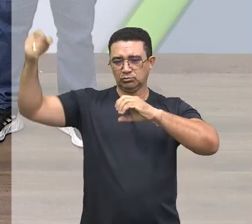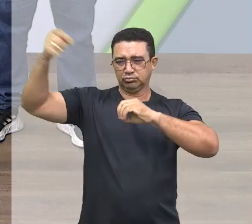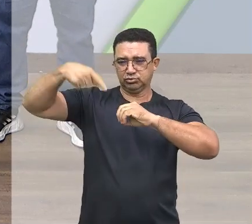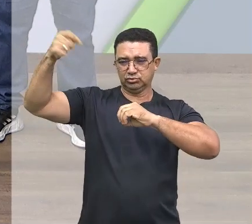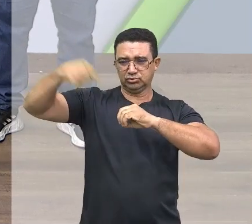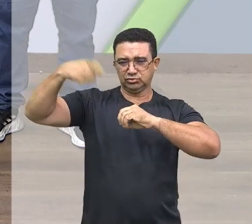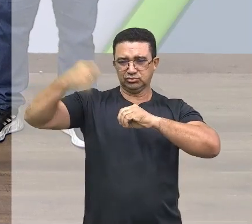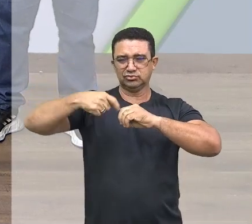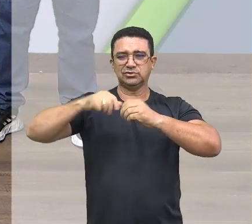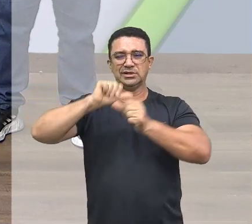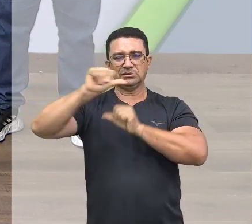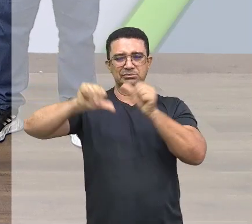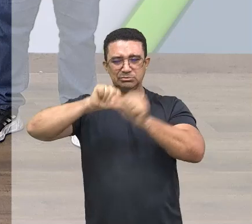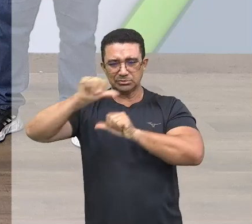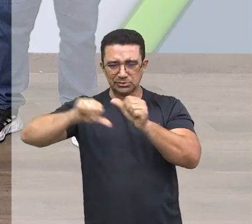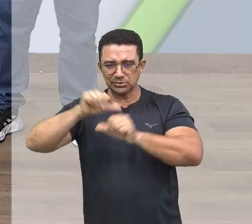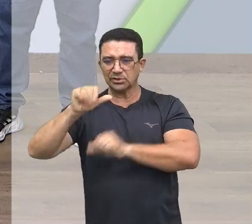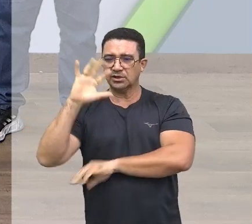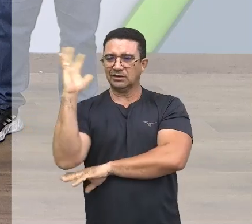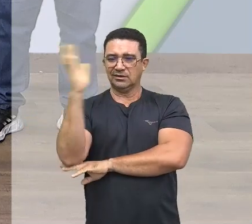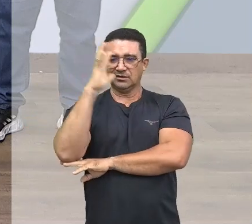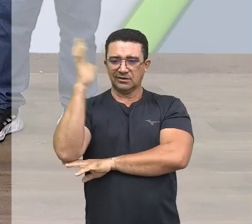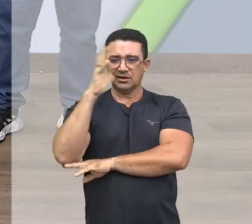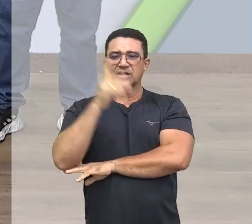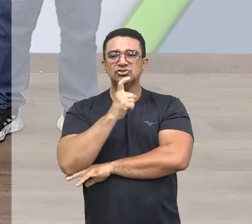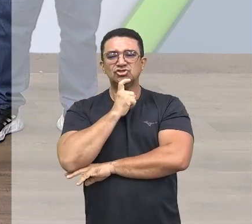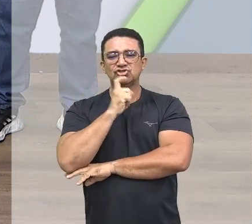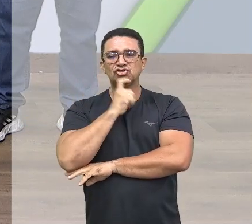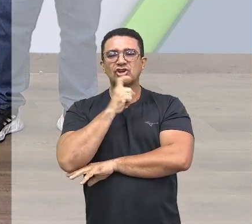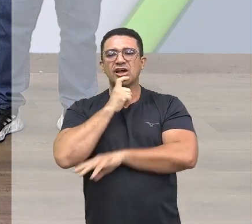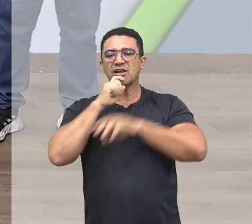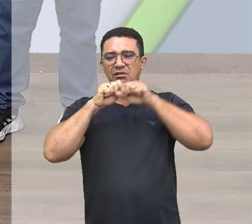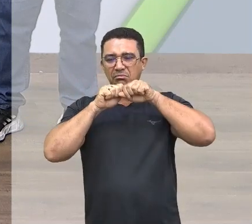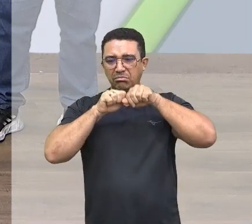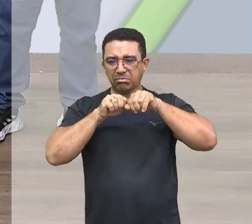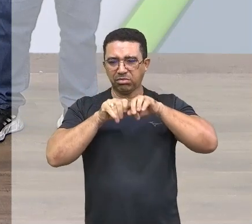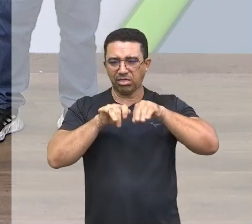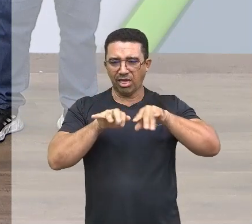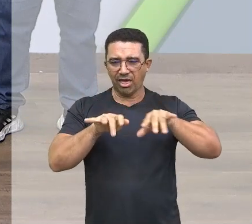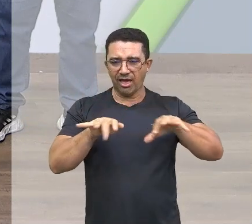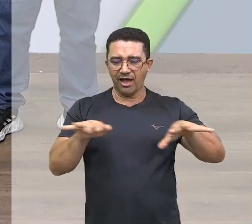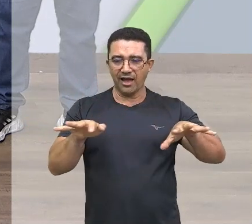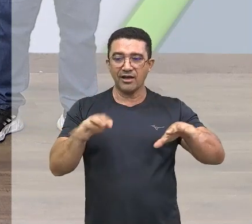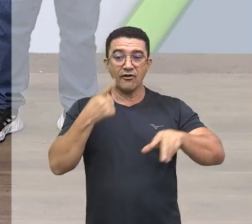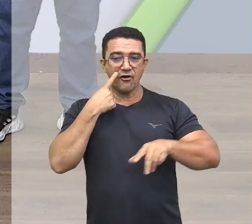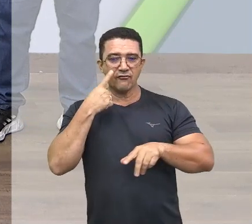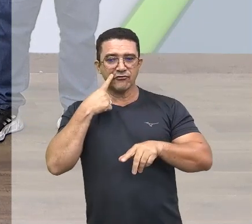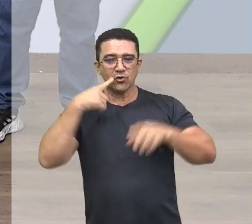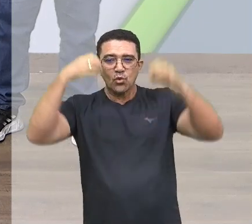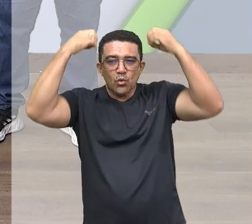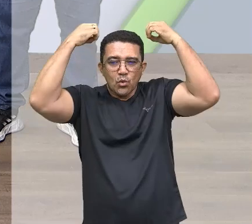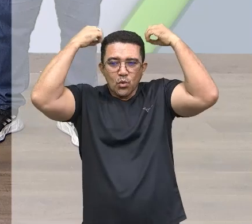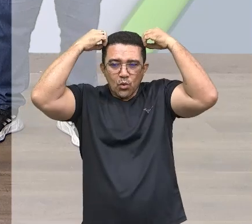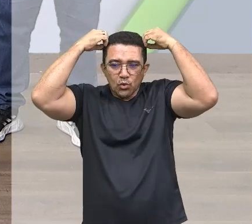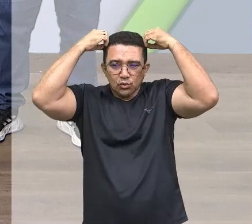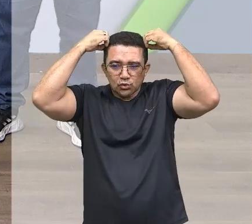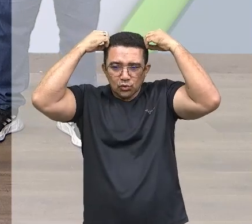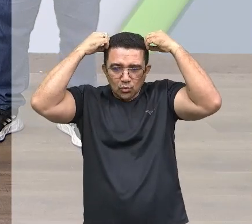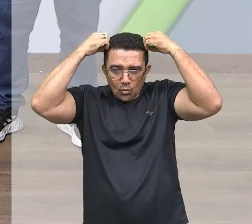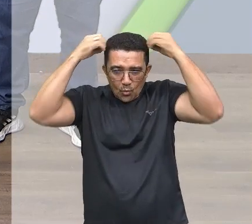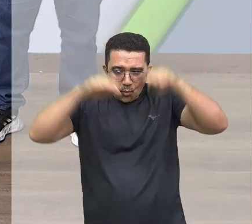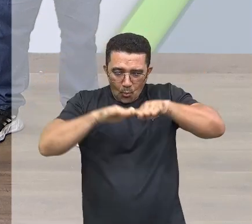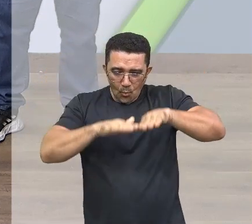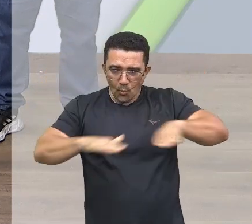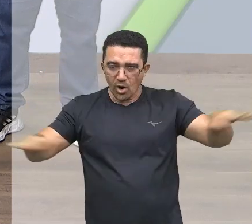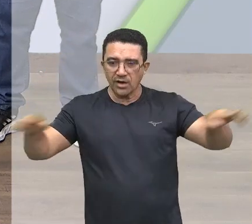eventos extremos, como o derretimento das geleiras. Nós podemos ver aí na imagem o urso polar numa placa de gelo já solta,